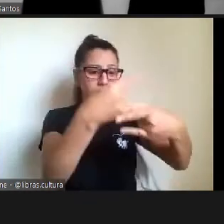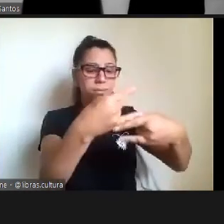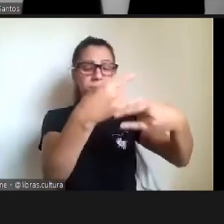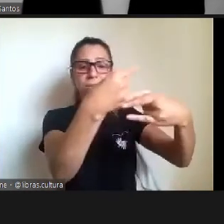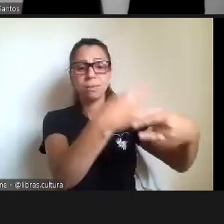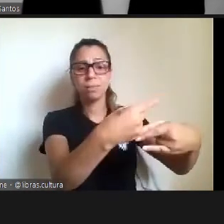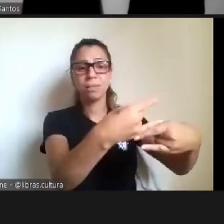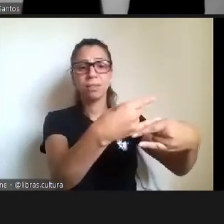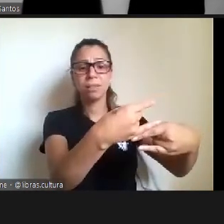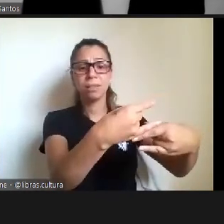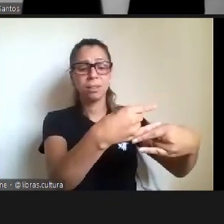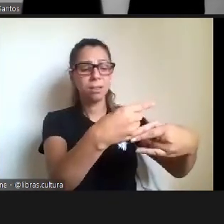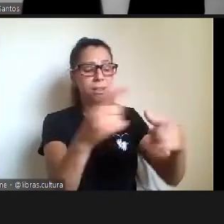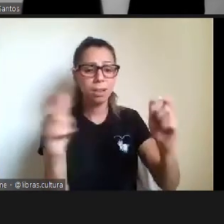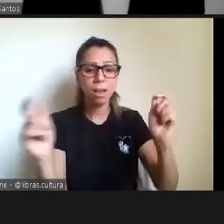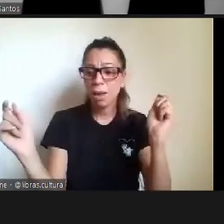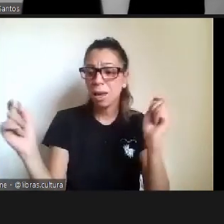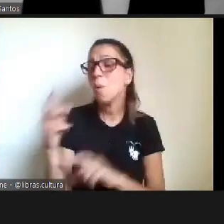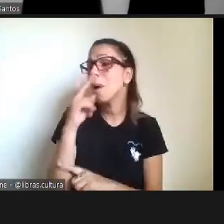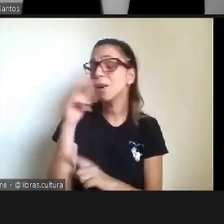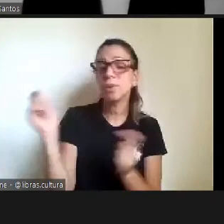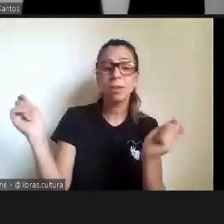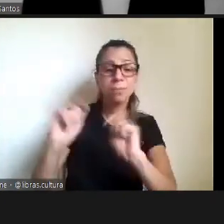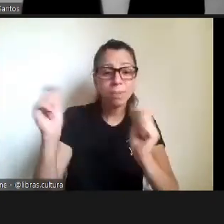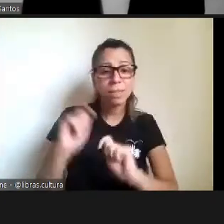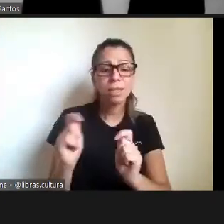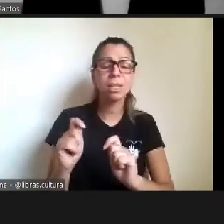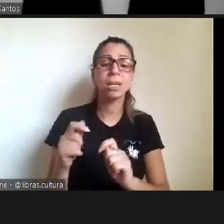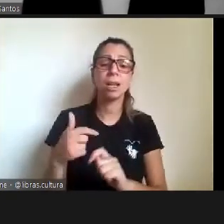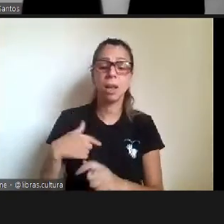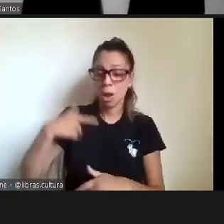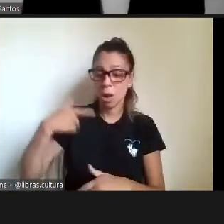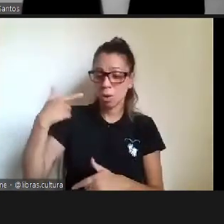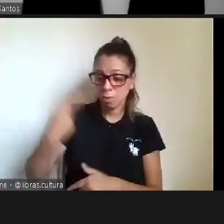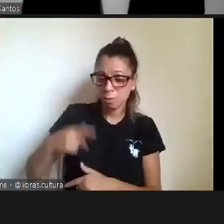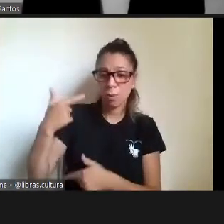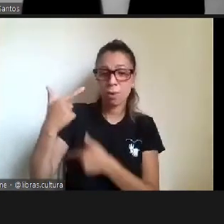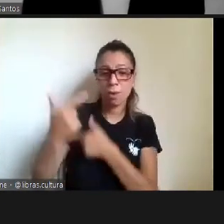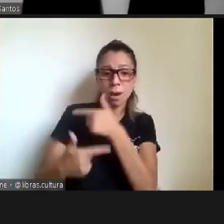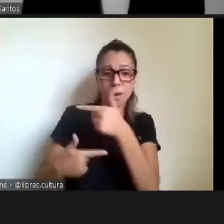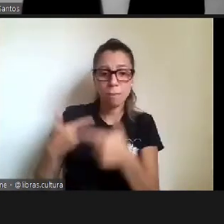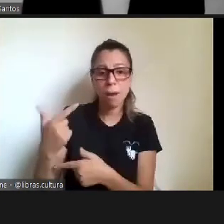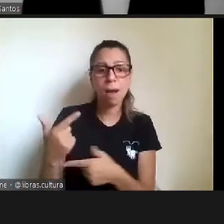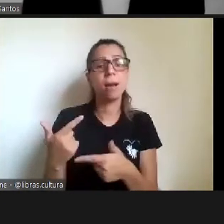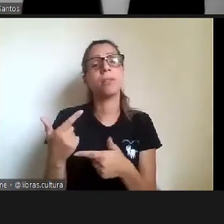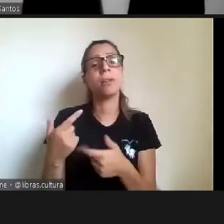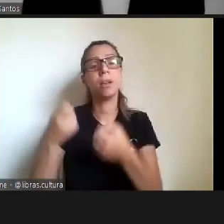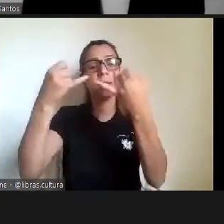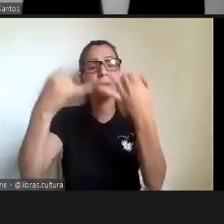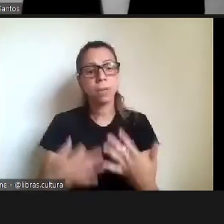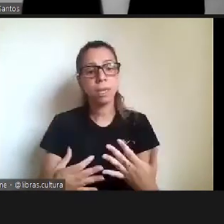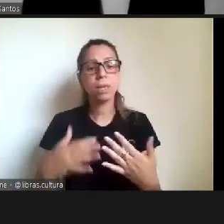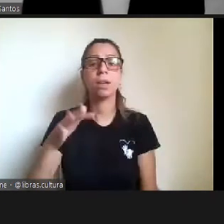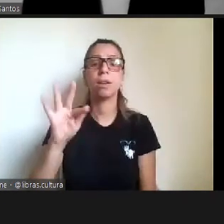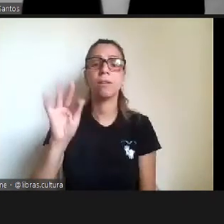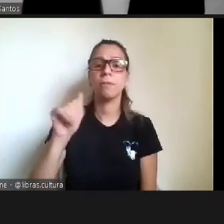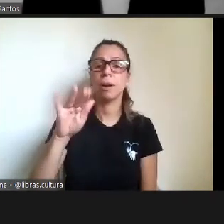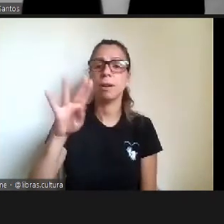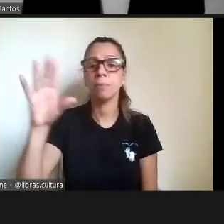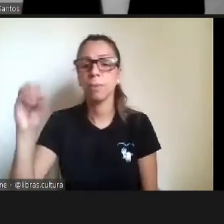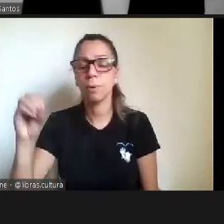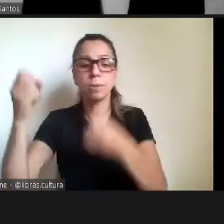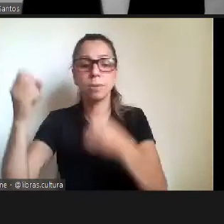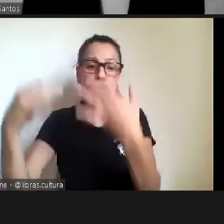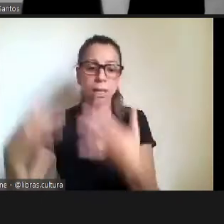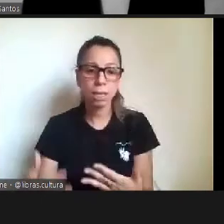o necessário, eu vejo que é isso que é o necessário. No meu trabalho eu falo sobre isso, Fábio fala isso, Jéssica fala isso, nos outros